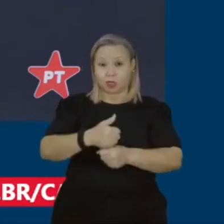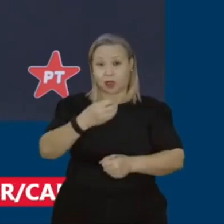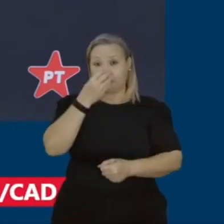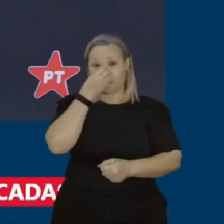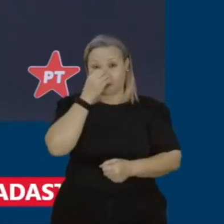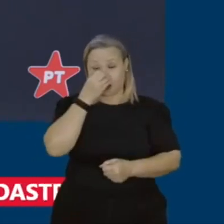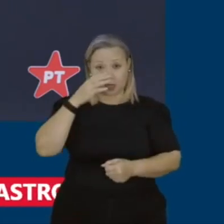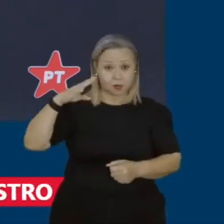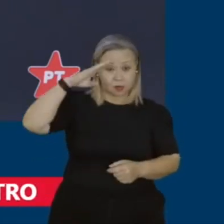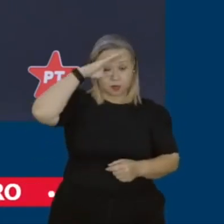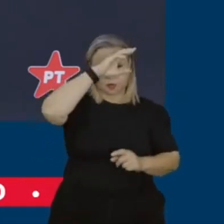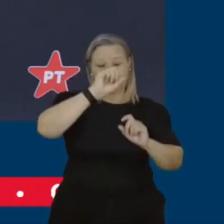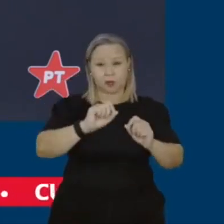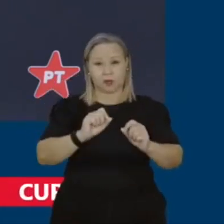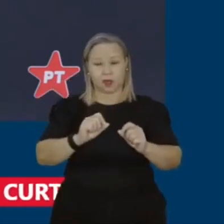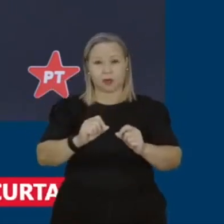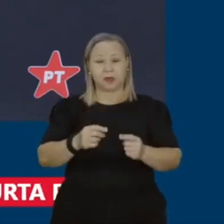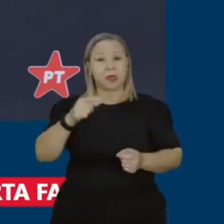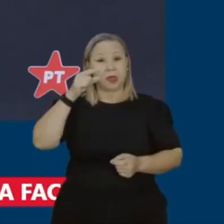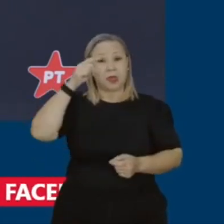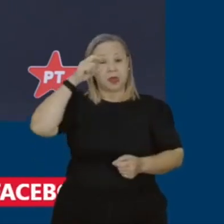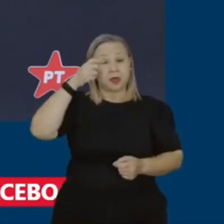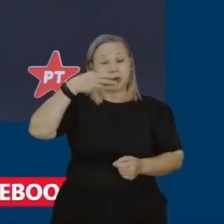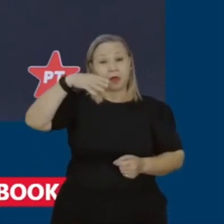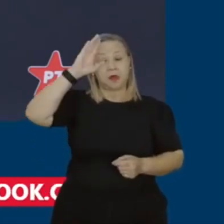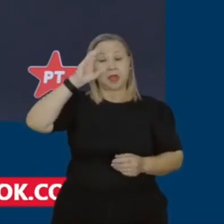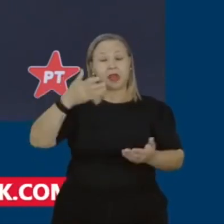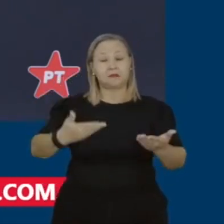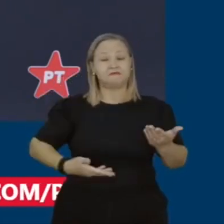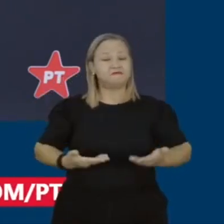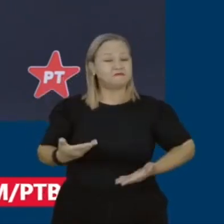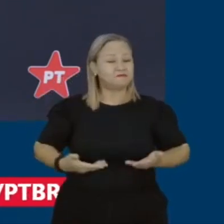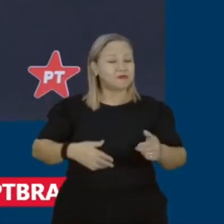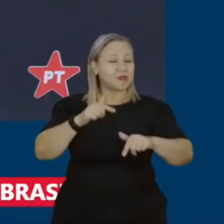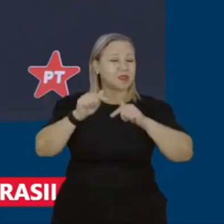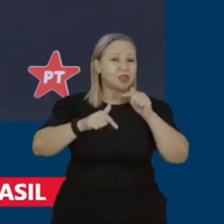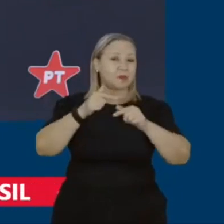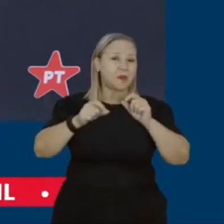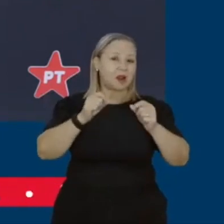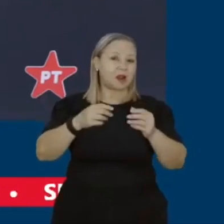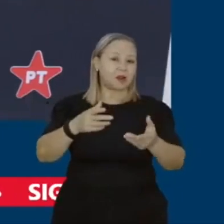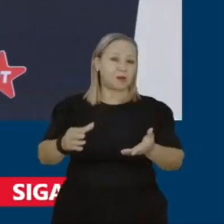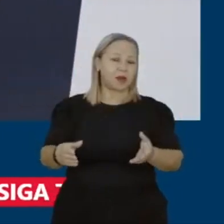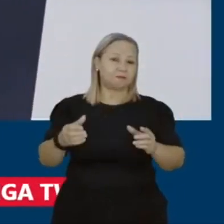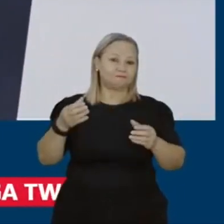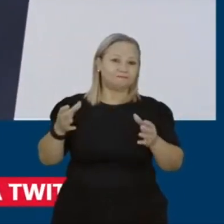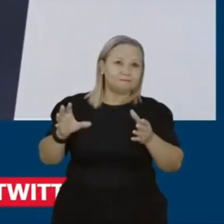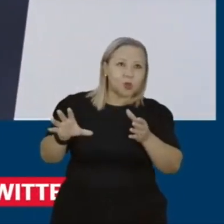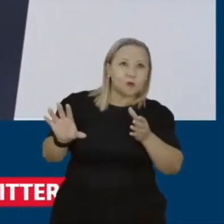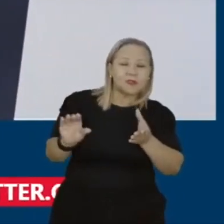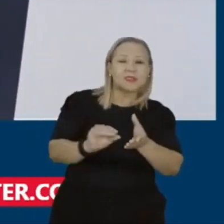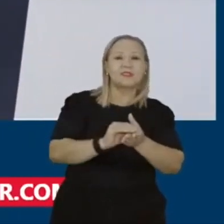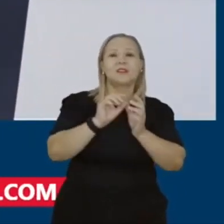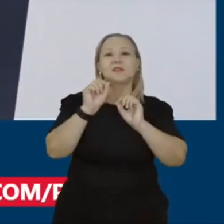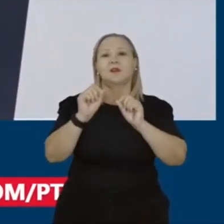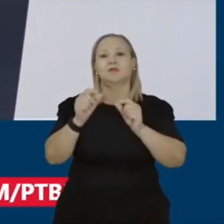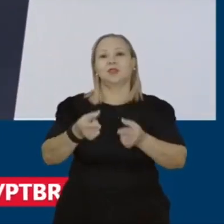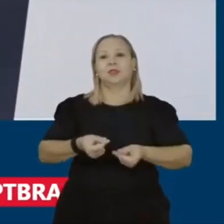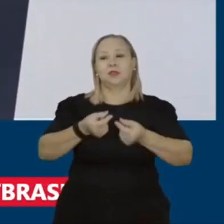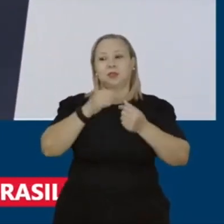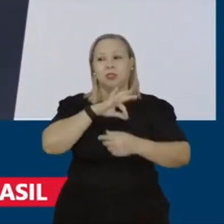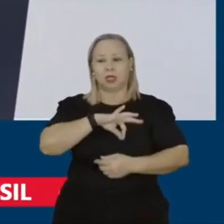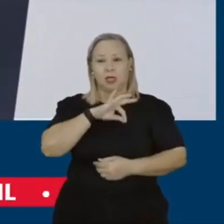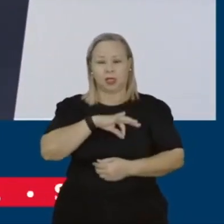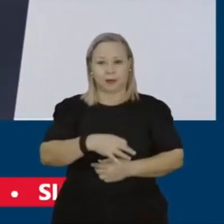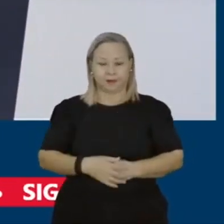a serviço do capital financeiro e da concentração da renda. Requião, já que a gente começou a falar de Petrobras, a gente tem aqui